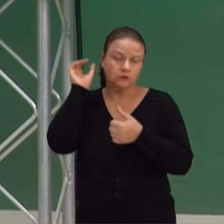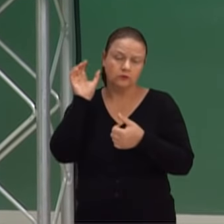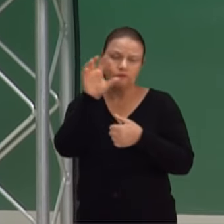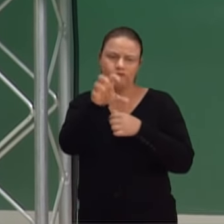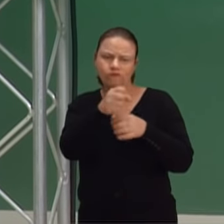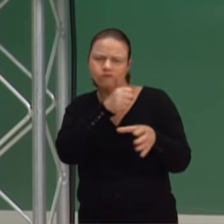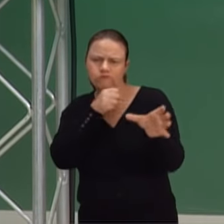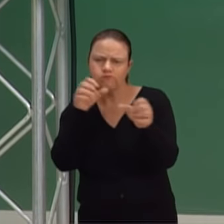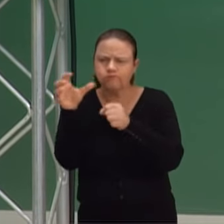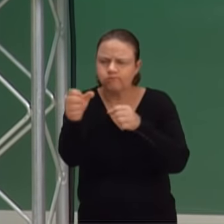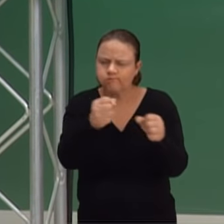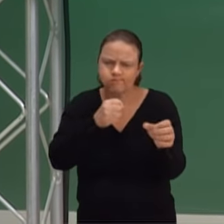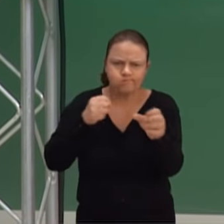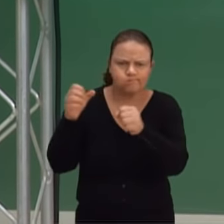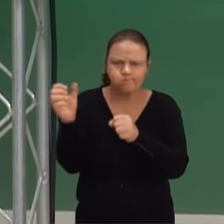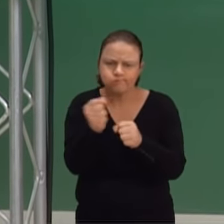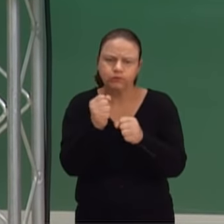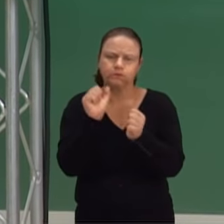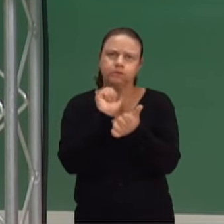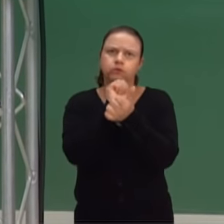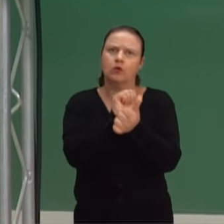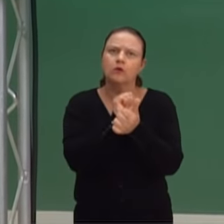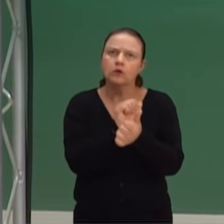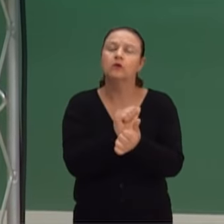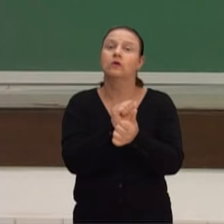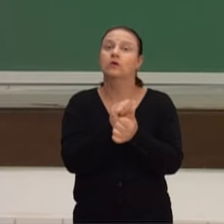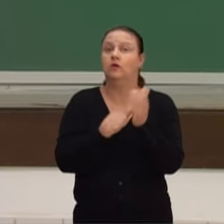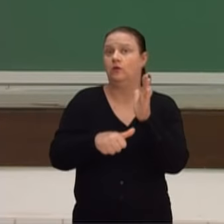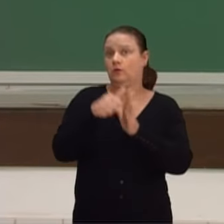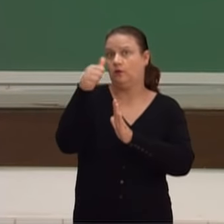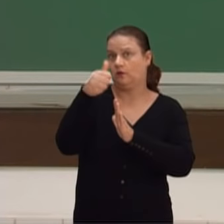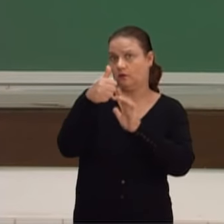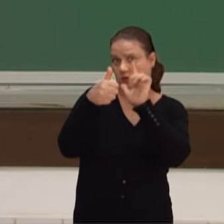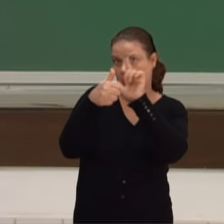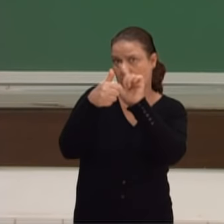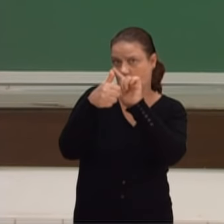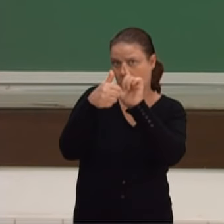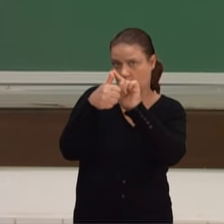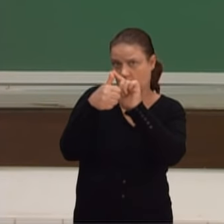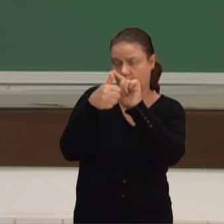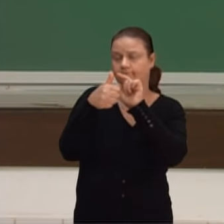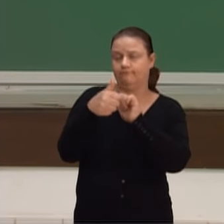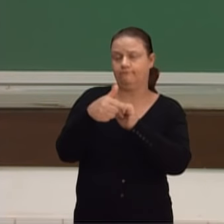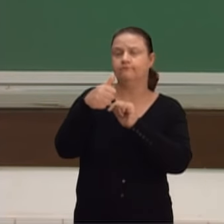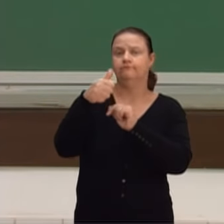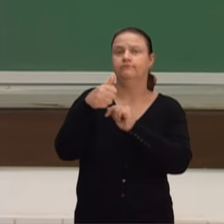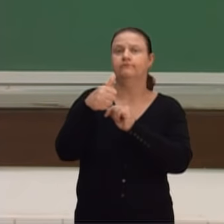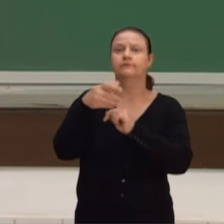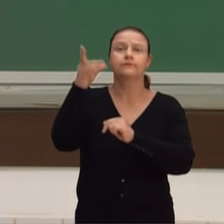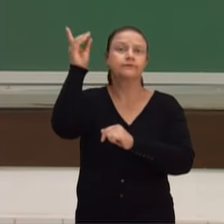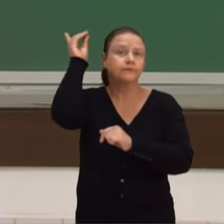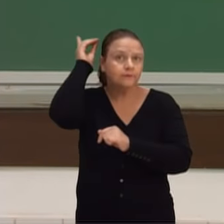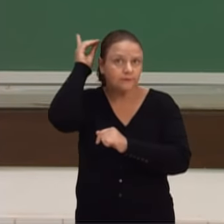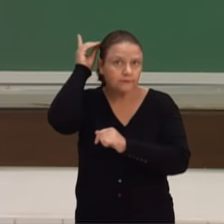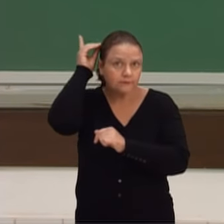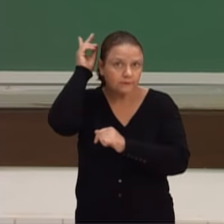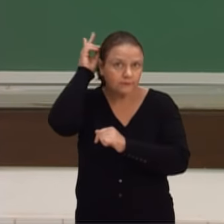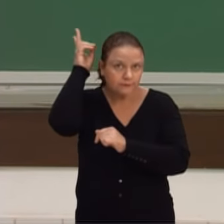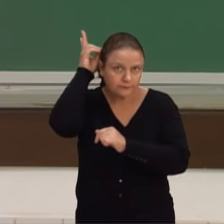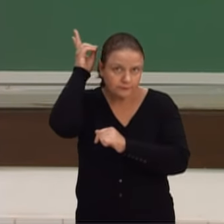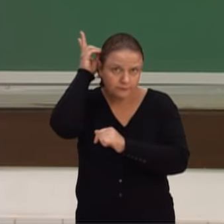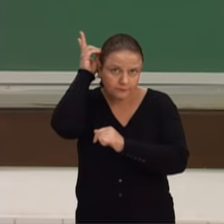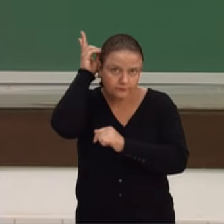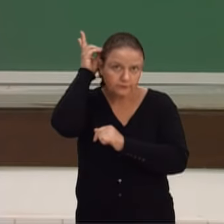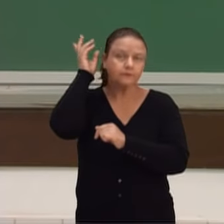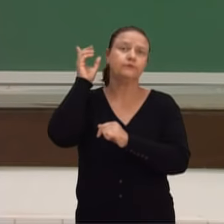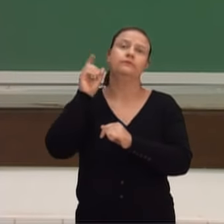é o primeiro recurso de mão de obra utilizado no Brasil, o indígena. O indígena. A partir